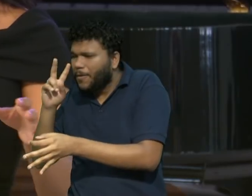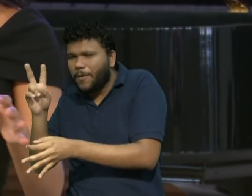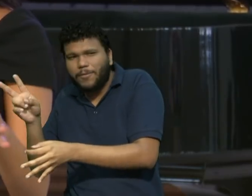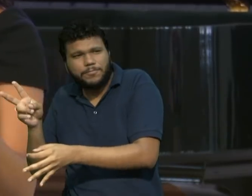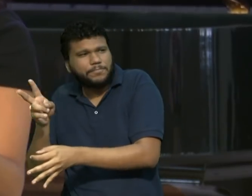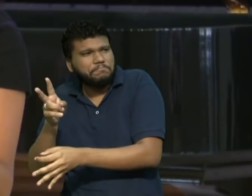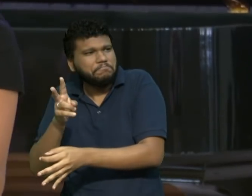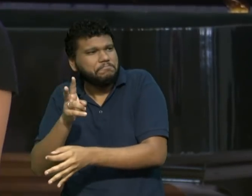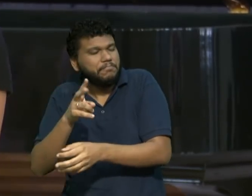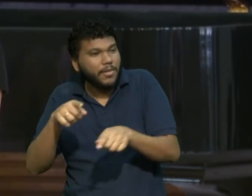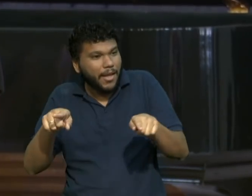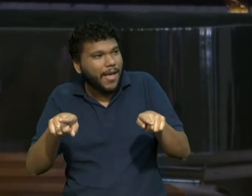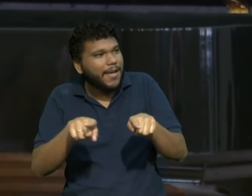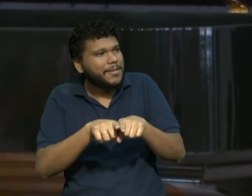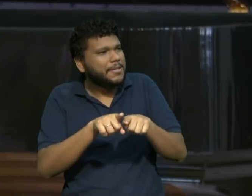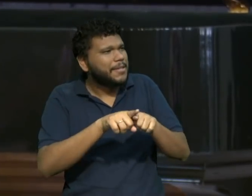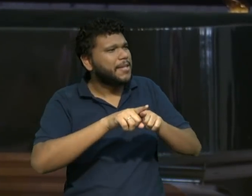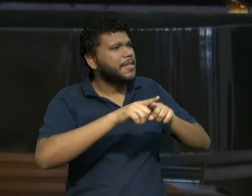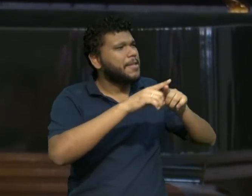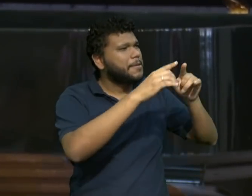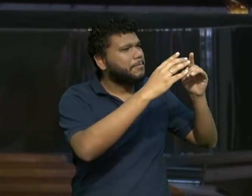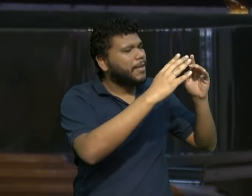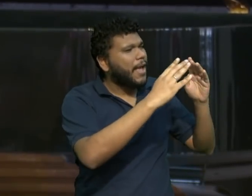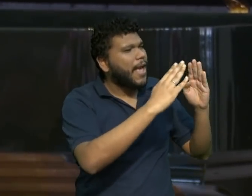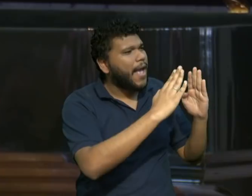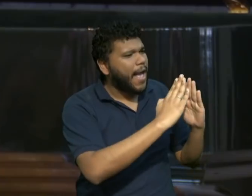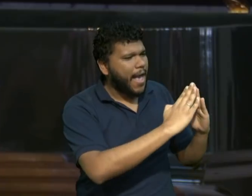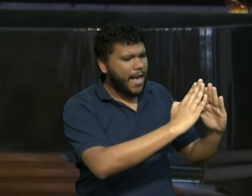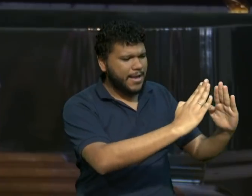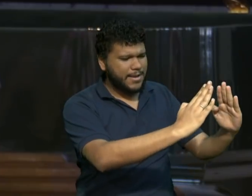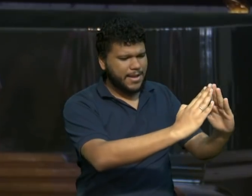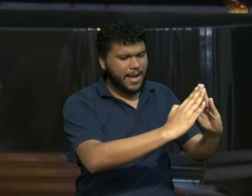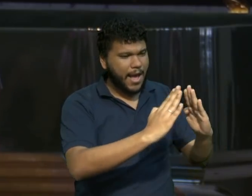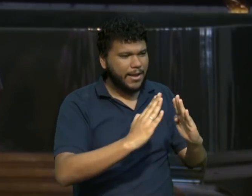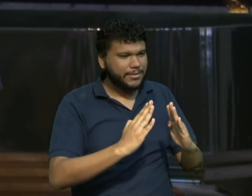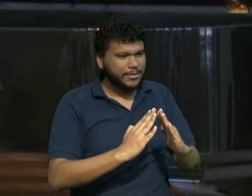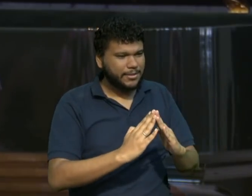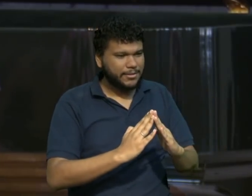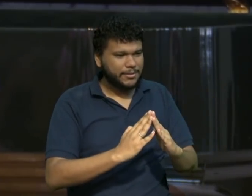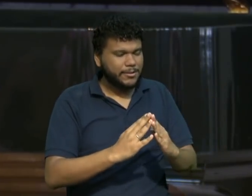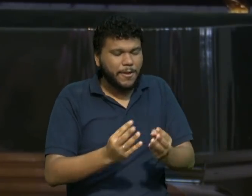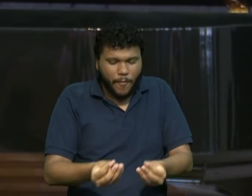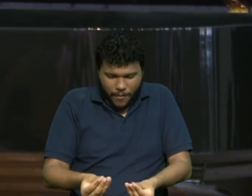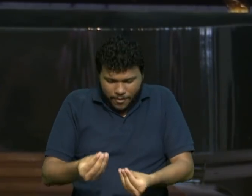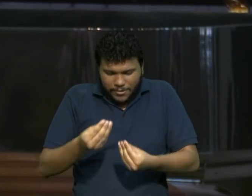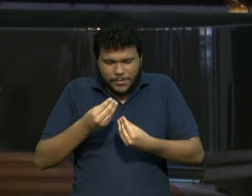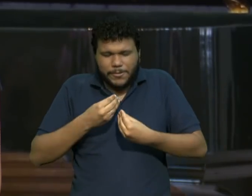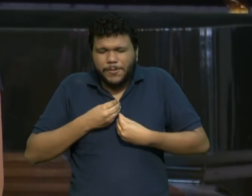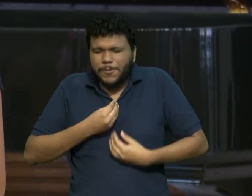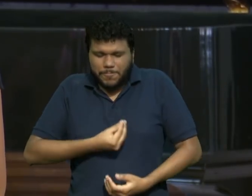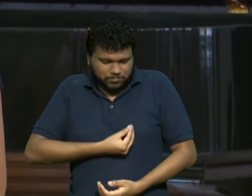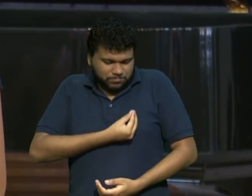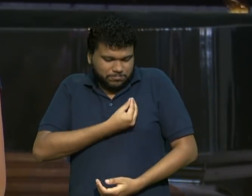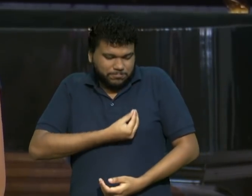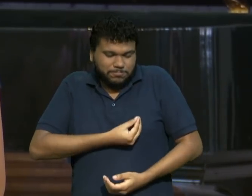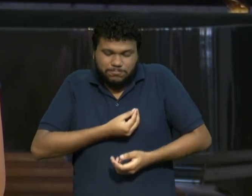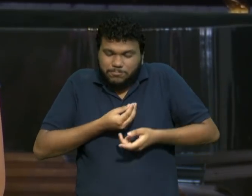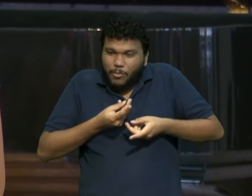lindas mansões vida eterna' é